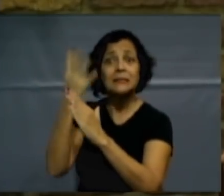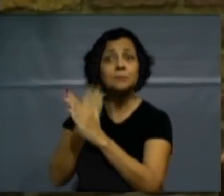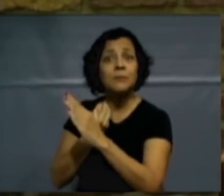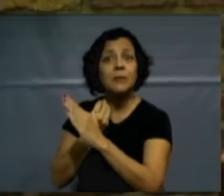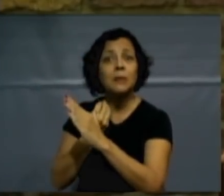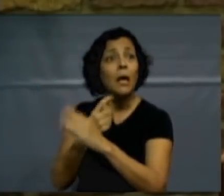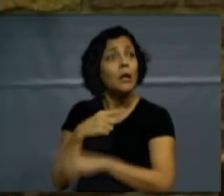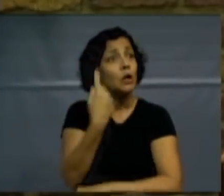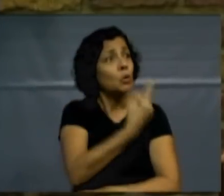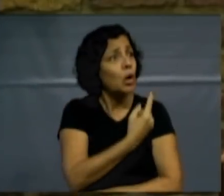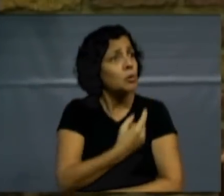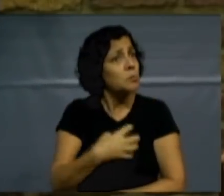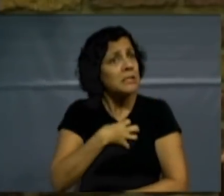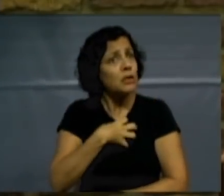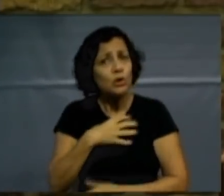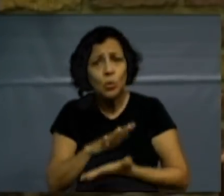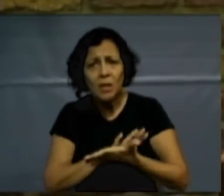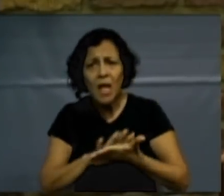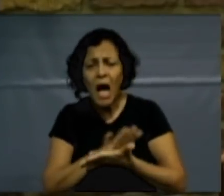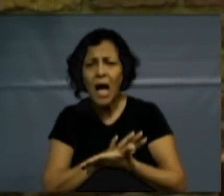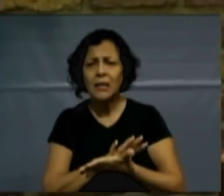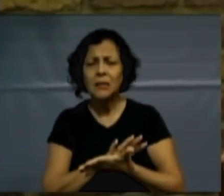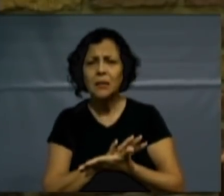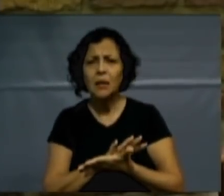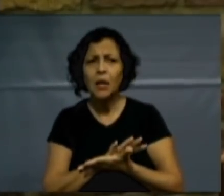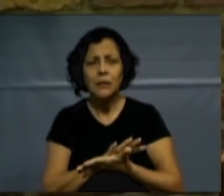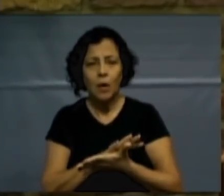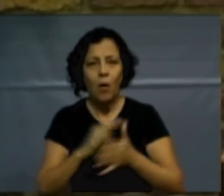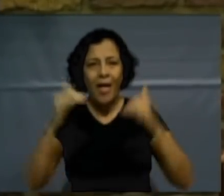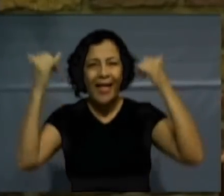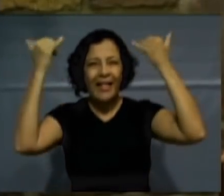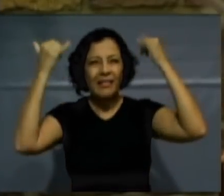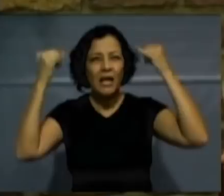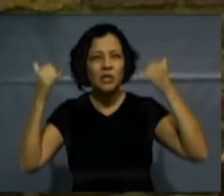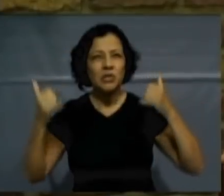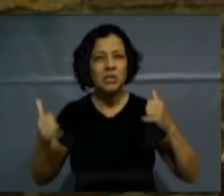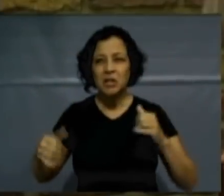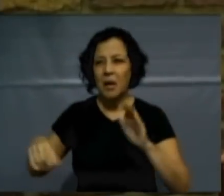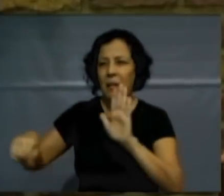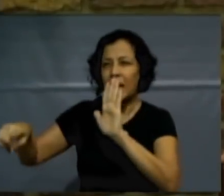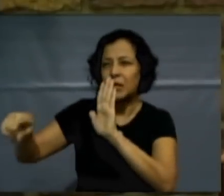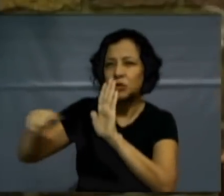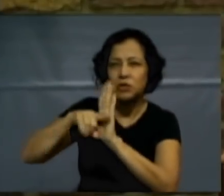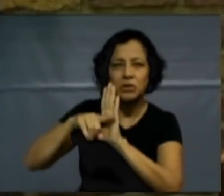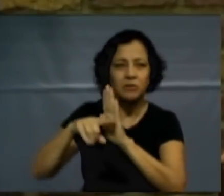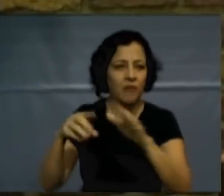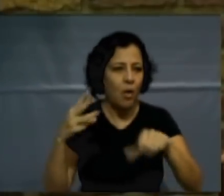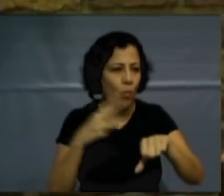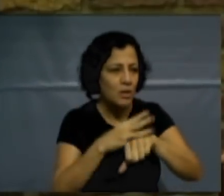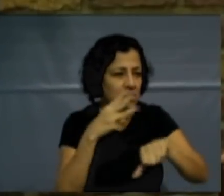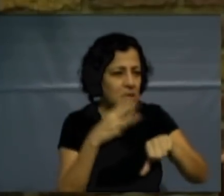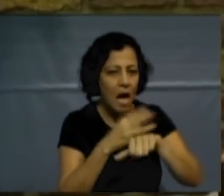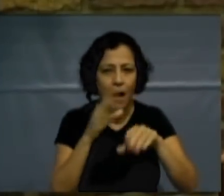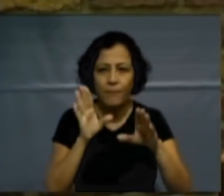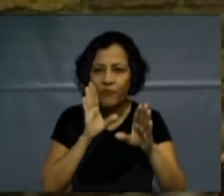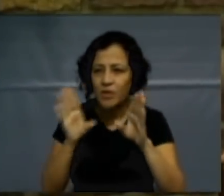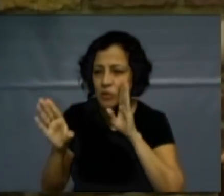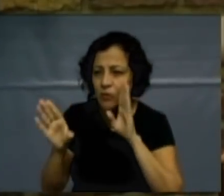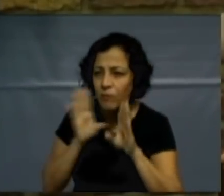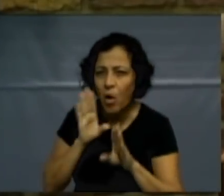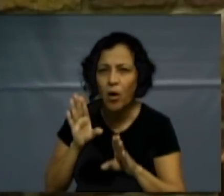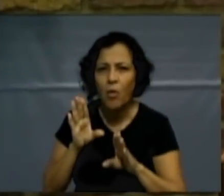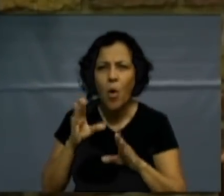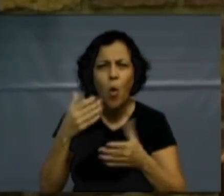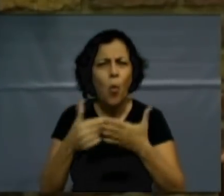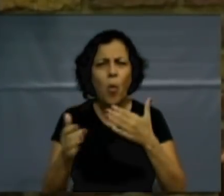está se dando conta disso. Então essas energias que a gente se entranha pela TV, pelo WhatsApp, pelo Facebook, por